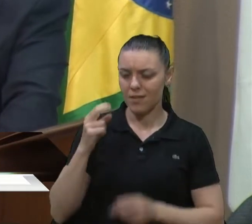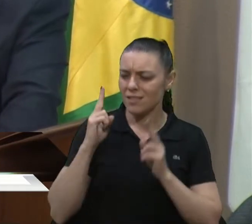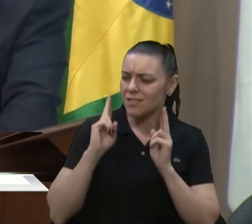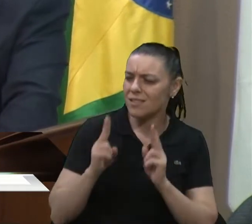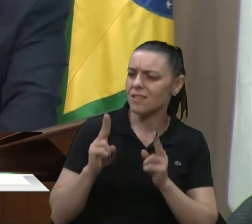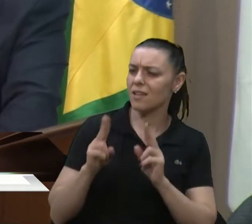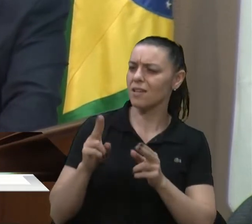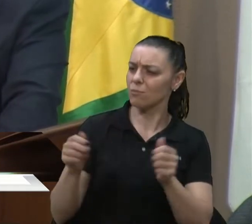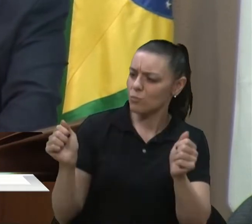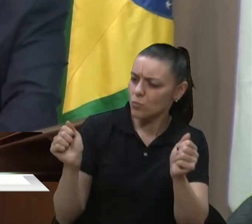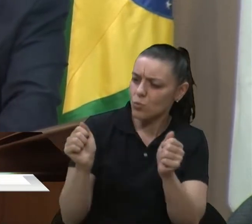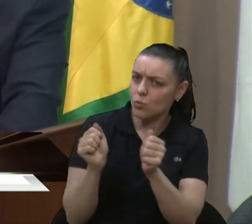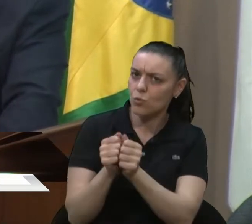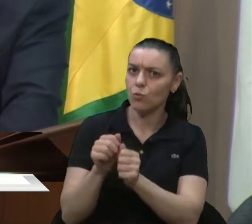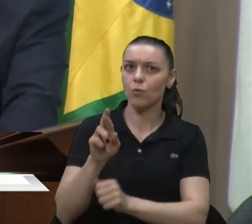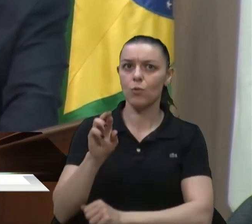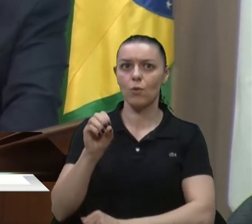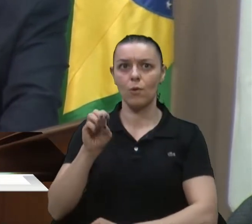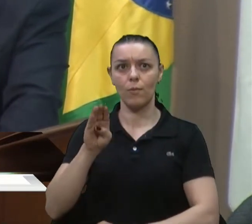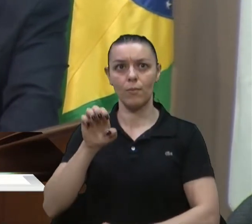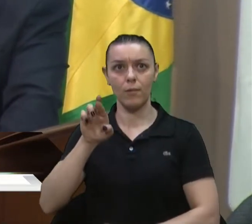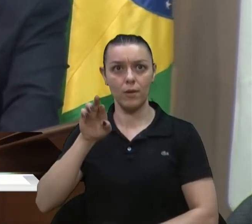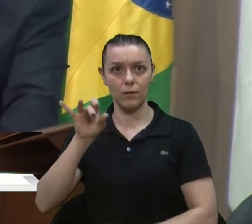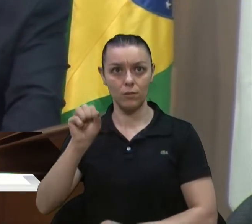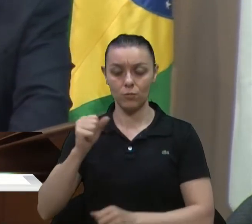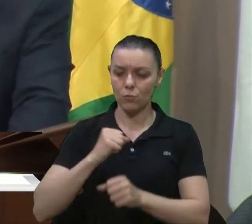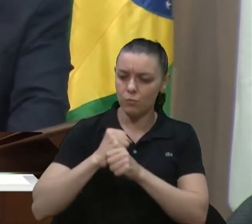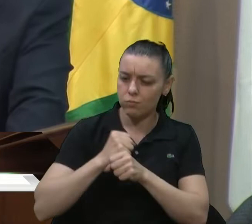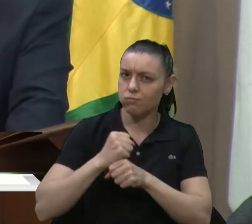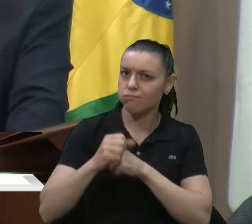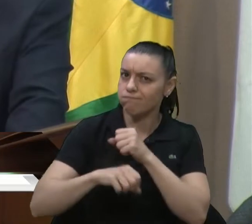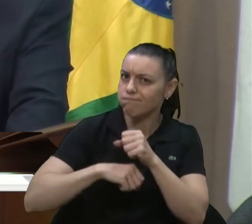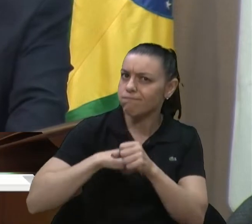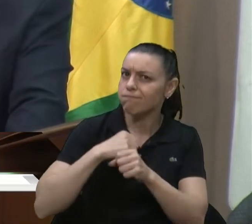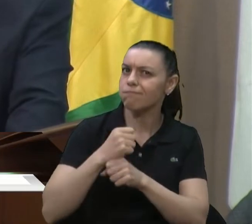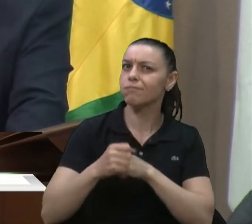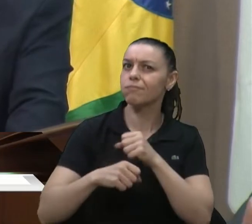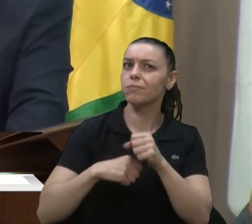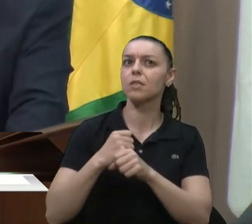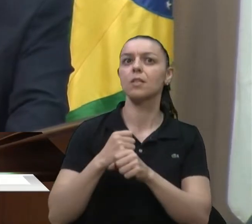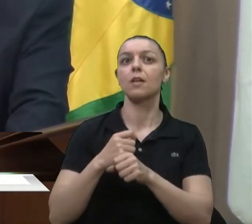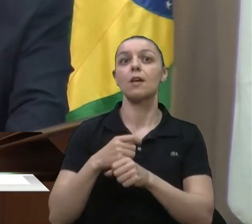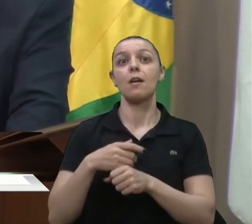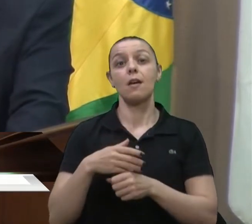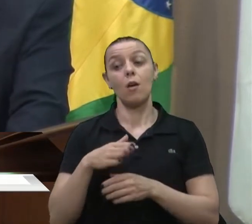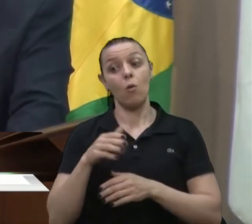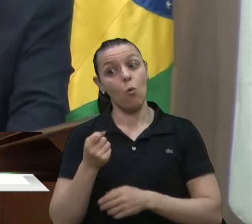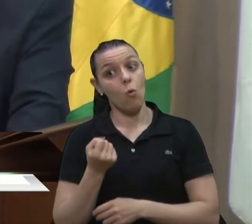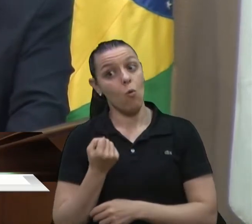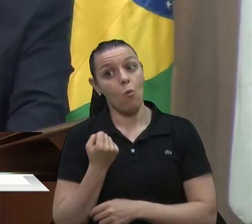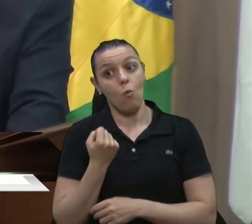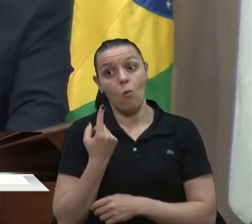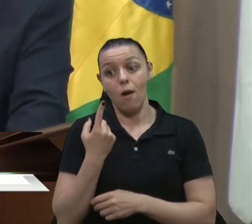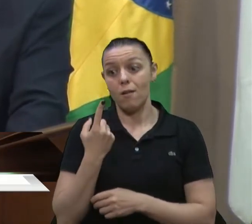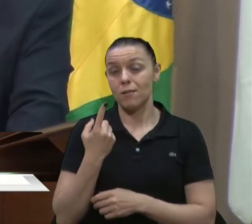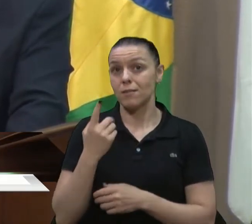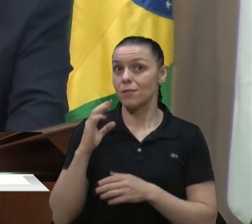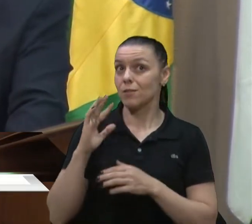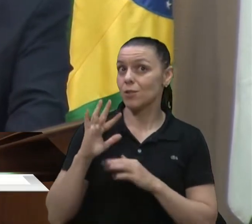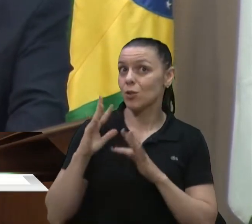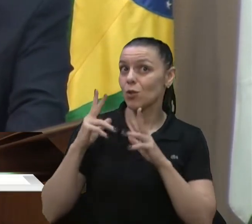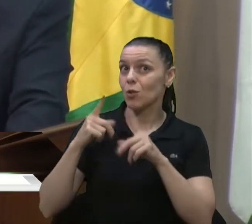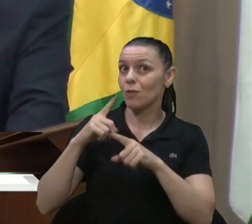salve, salve, Brasil, um sonho intenso, um raio vívido, de amor e de